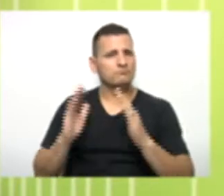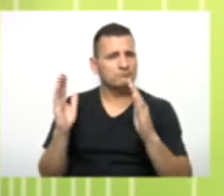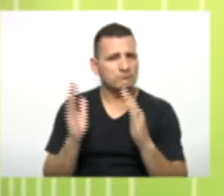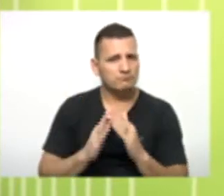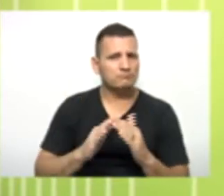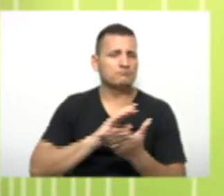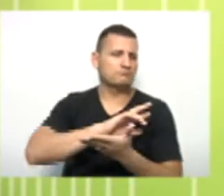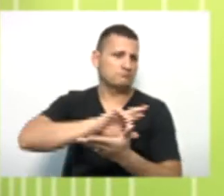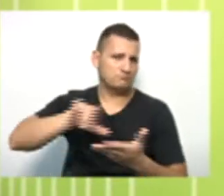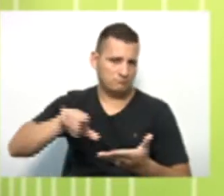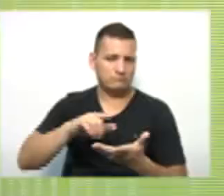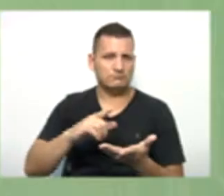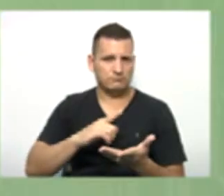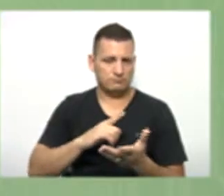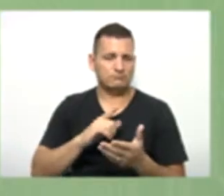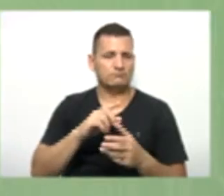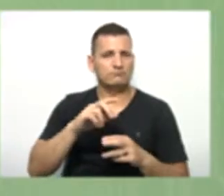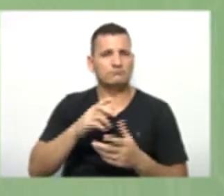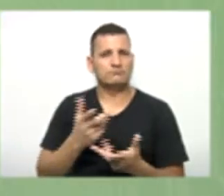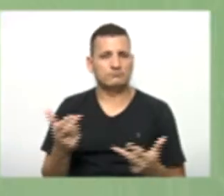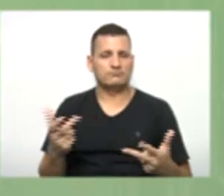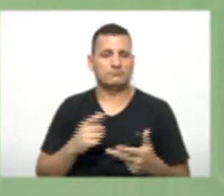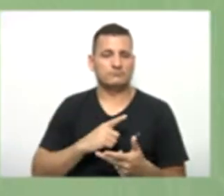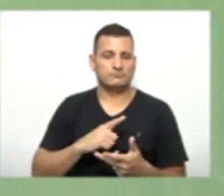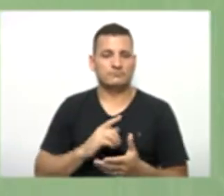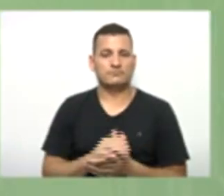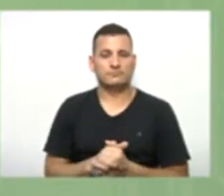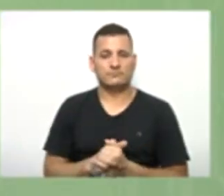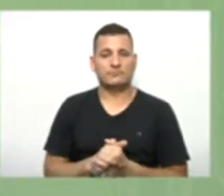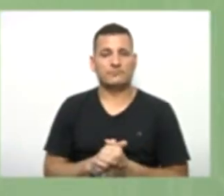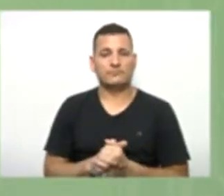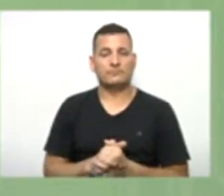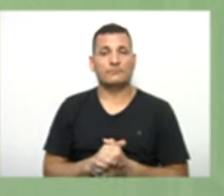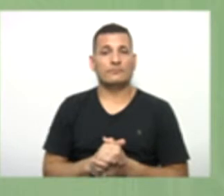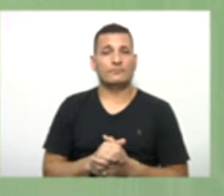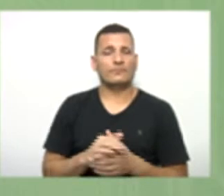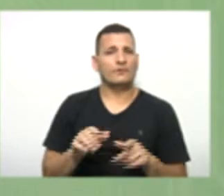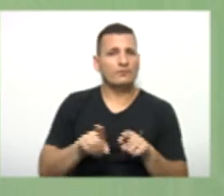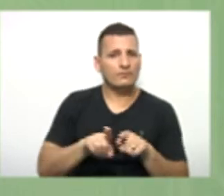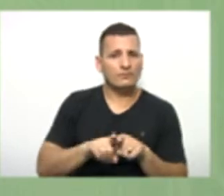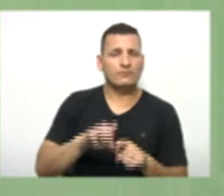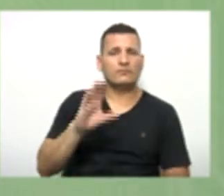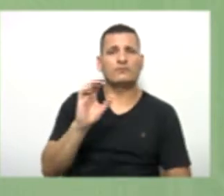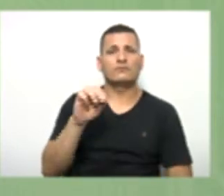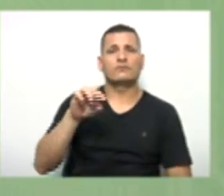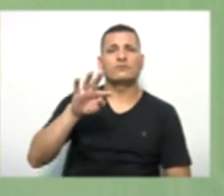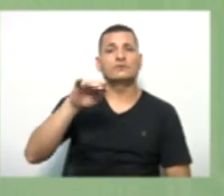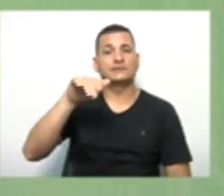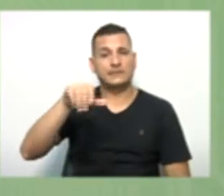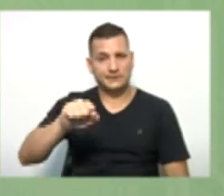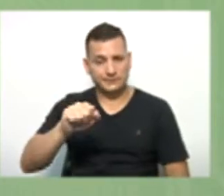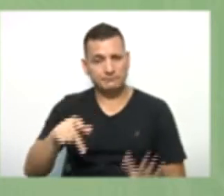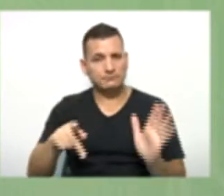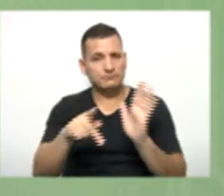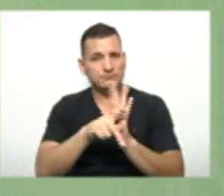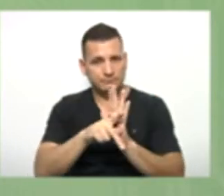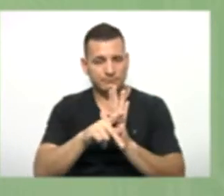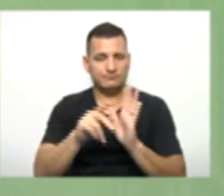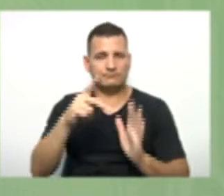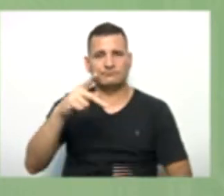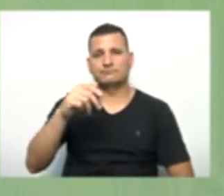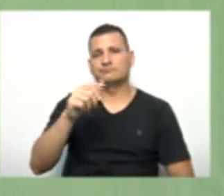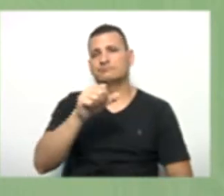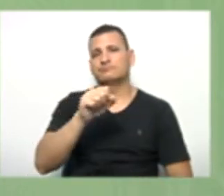móveis. E nós temos também as contas patrimoniais passivas, que representam as